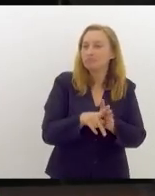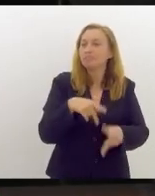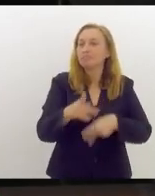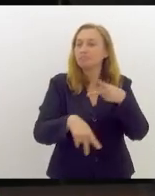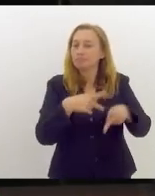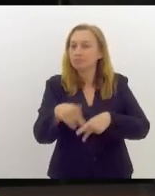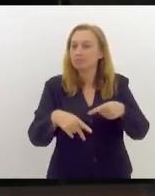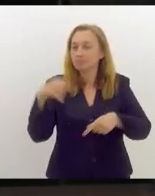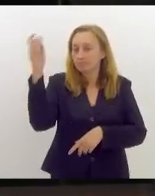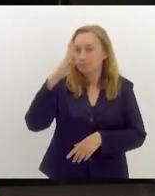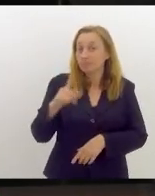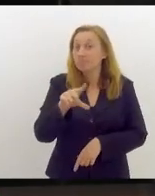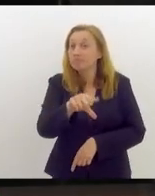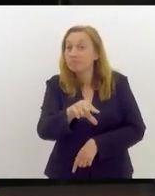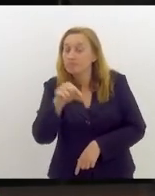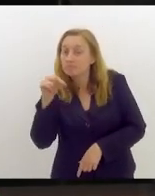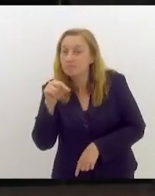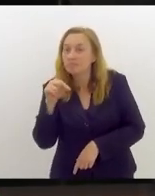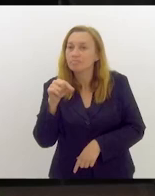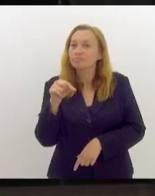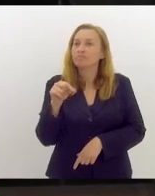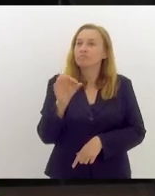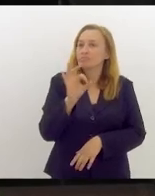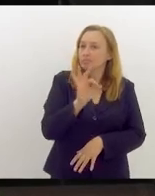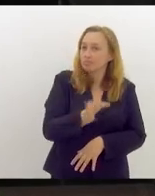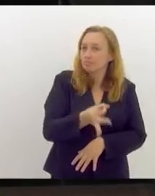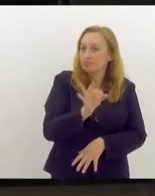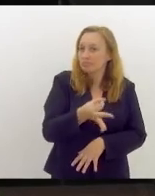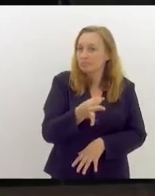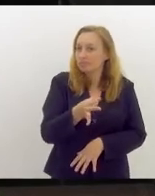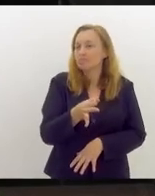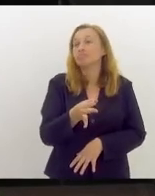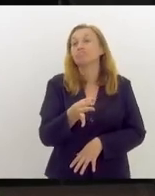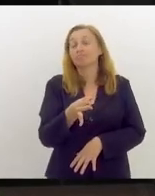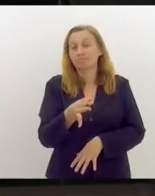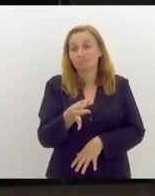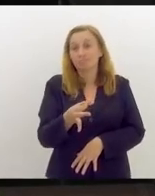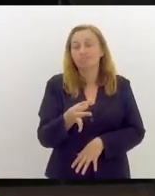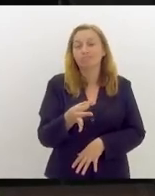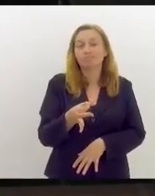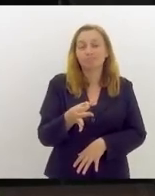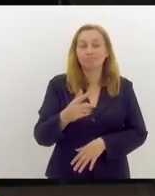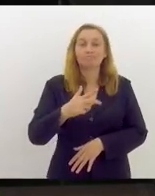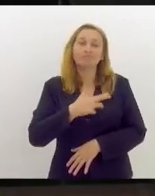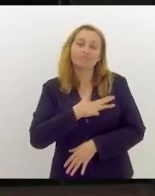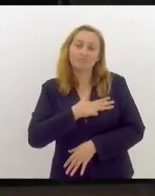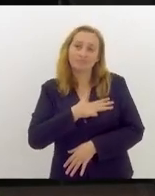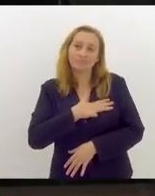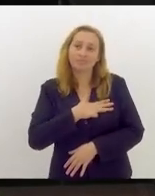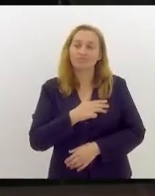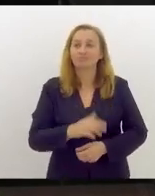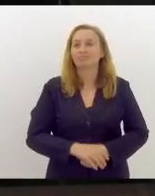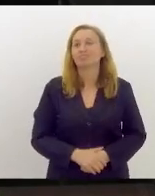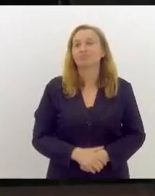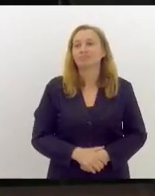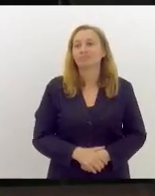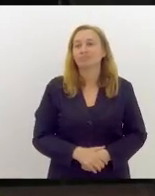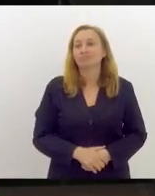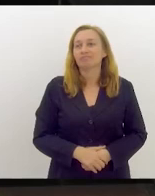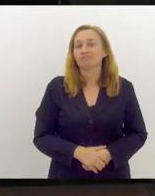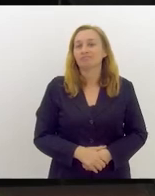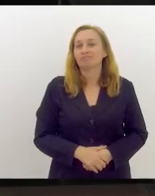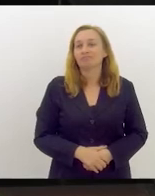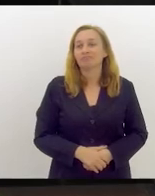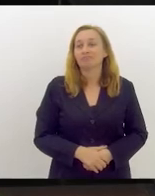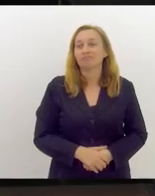que escolheu legitimamente elegeu Luiz Inácio Lula da Silva e a gente